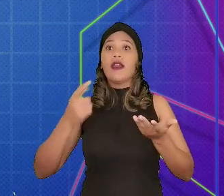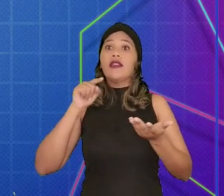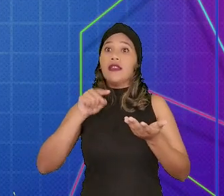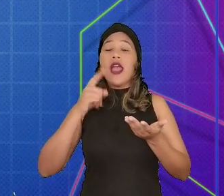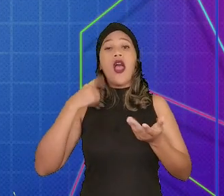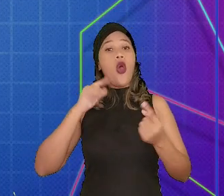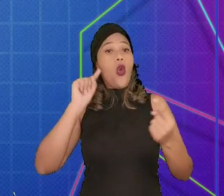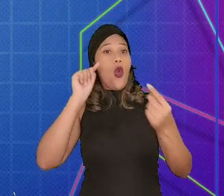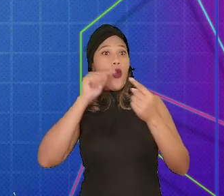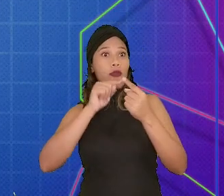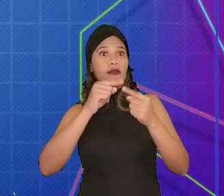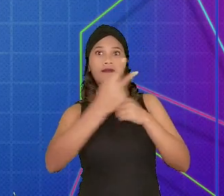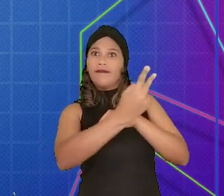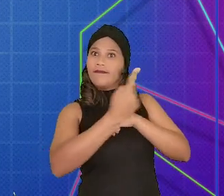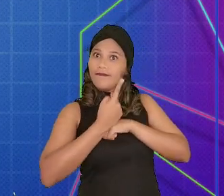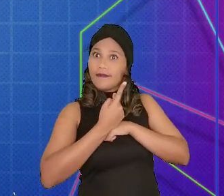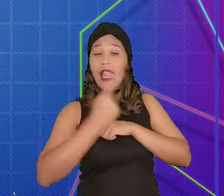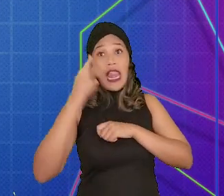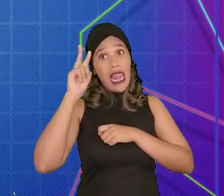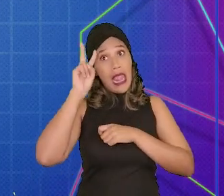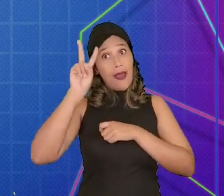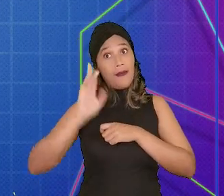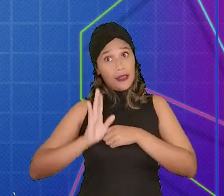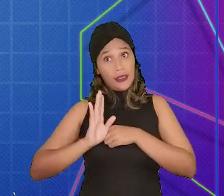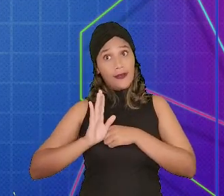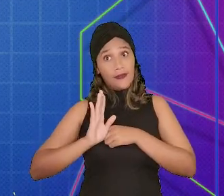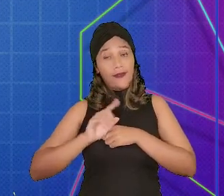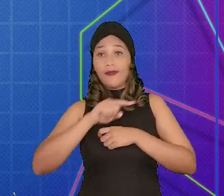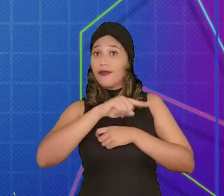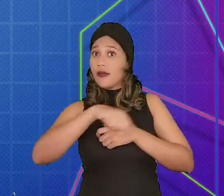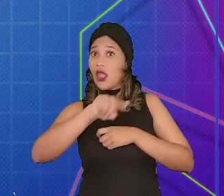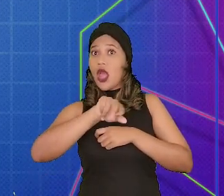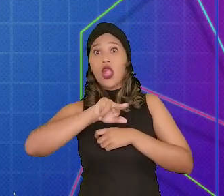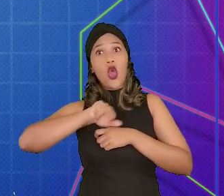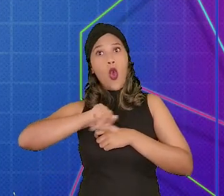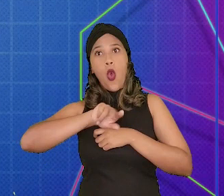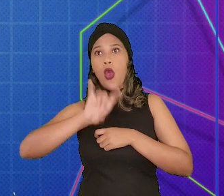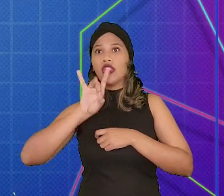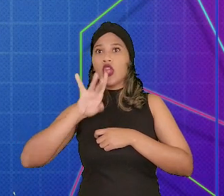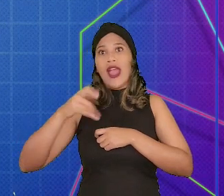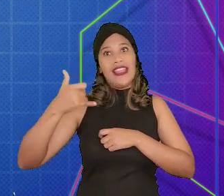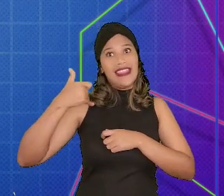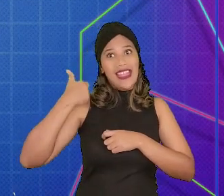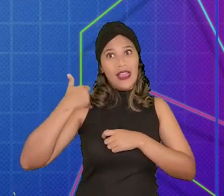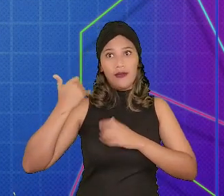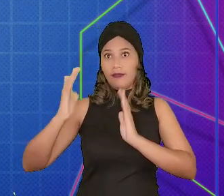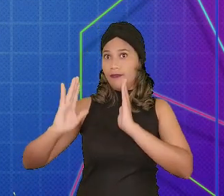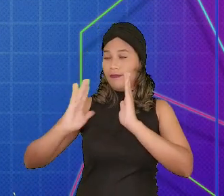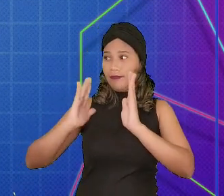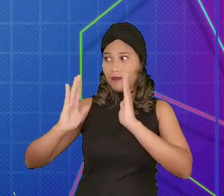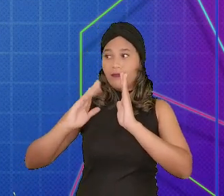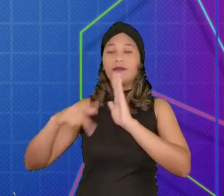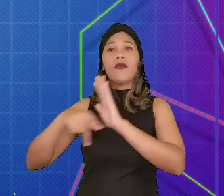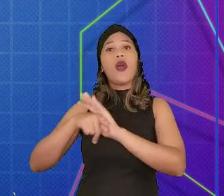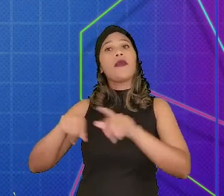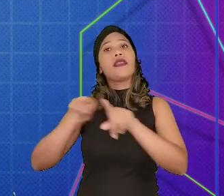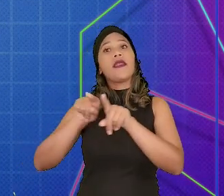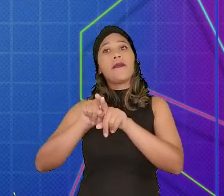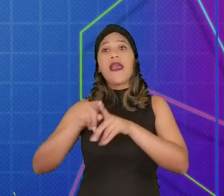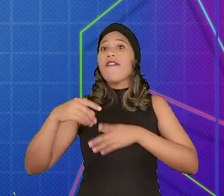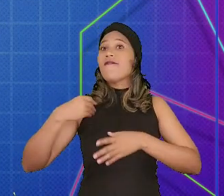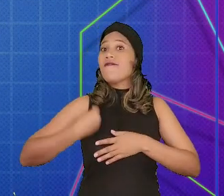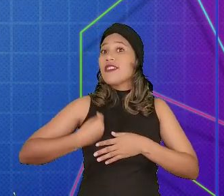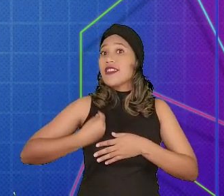escolha bem o seu público-alvo. Lembre-se, público-alvo não diz respeito apenas à faixa etária, mas também o estilo de